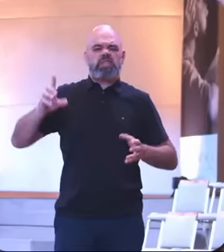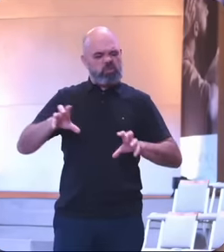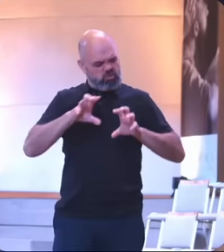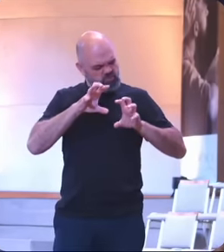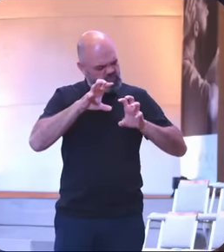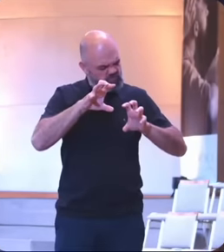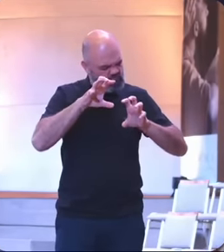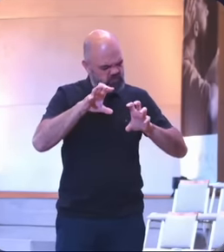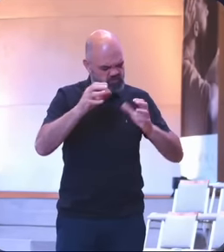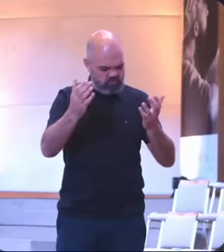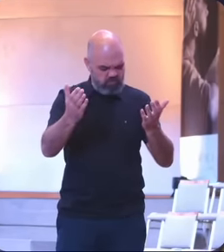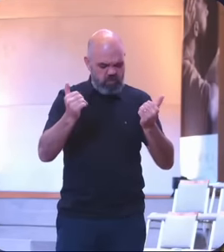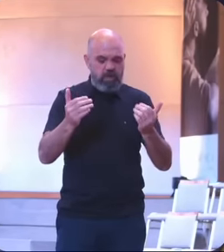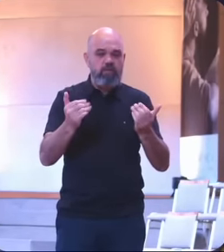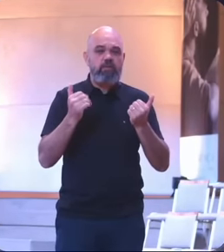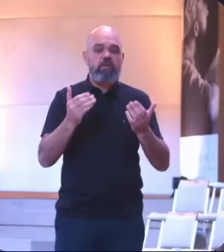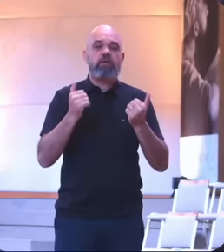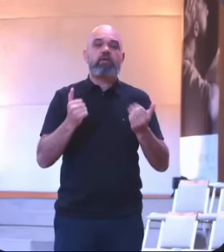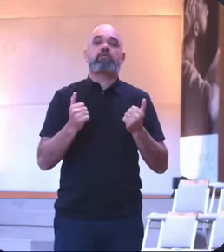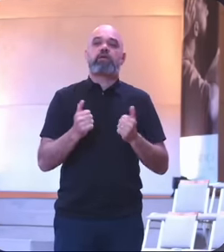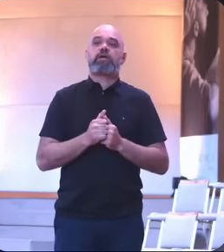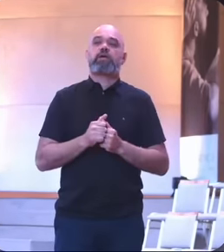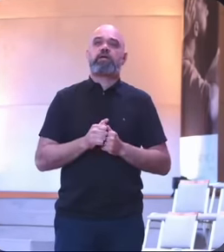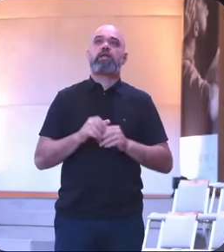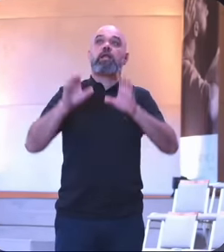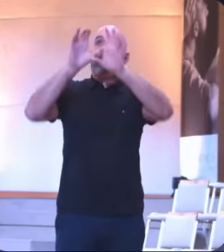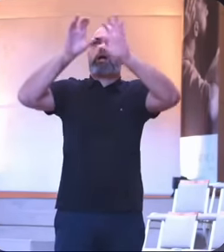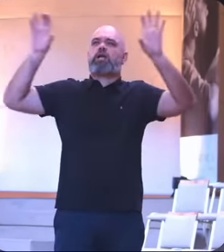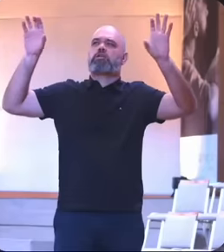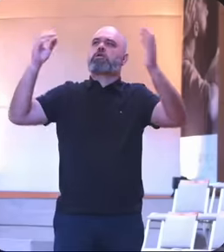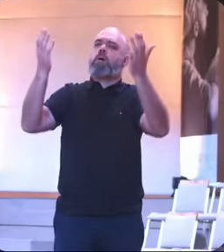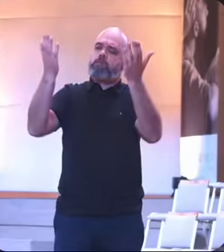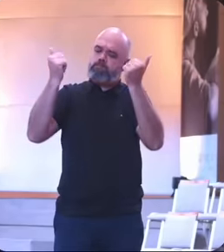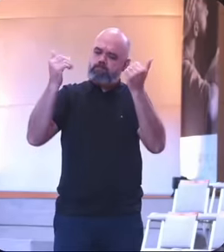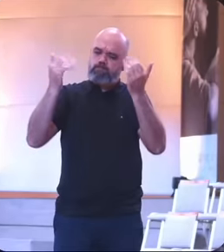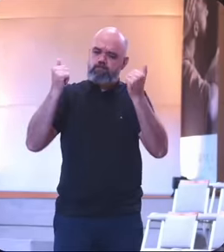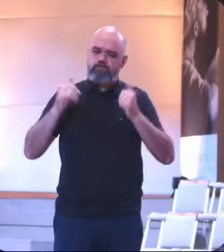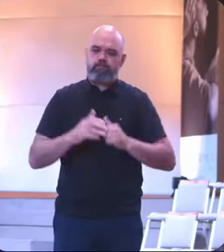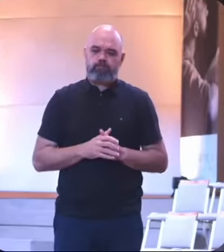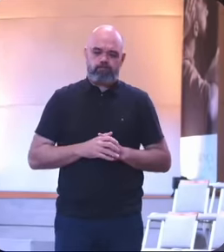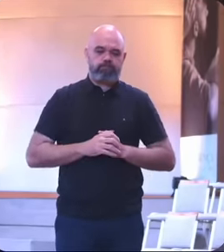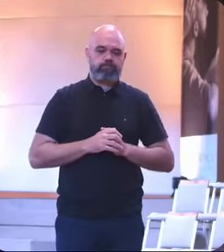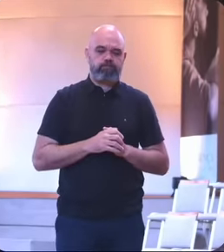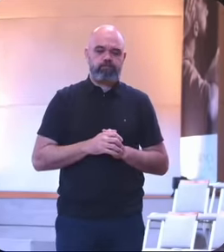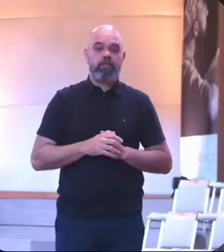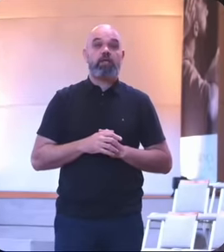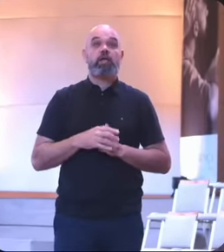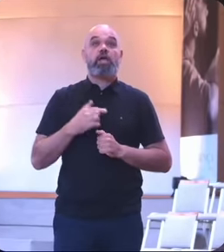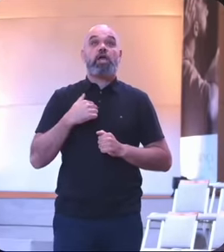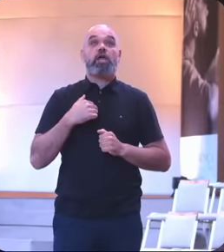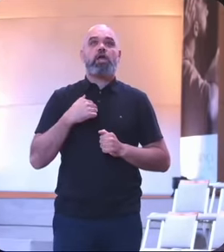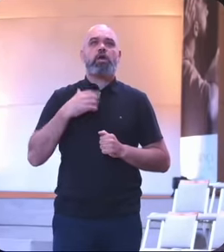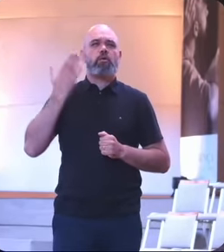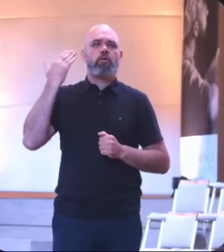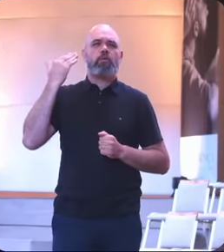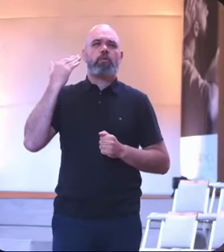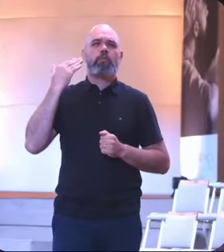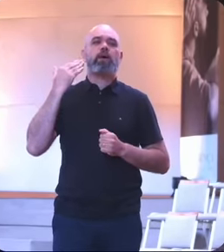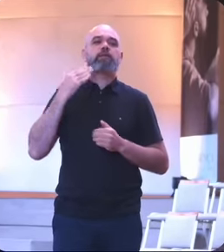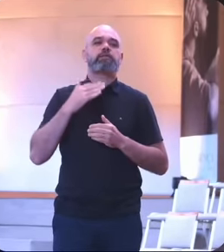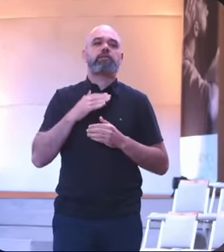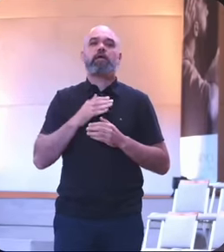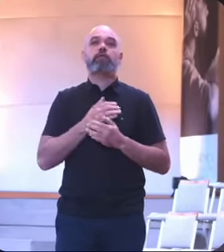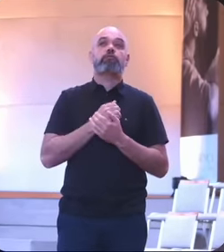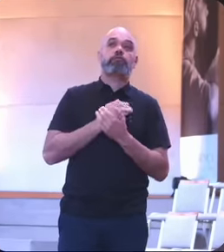Jesus, venha, venha. Quem mais o Espírito Santo? Lá na galeria, que está lá. Eu me lembro que eu me escondia lá em cima, no último banco.